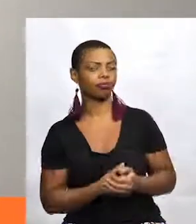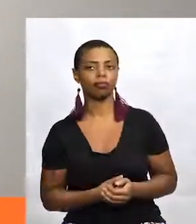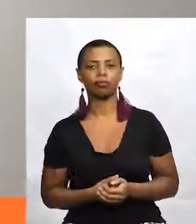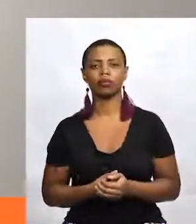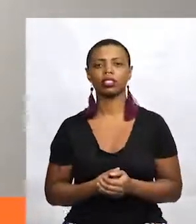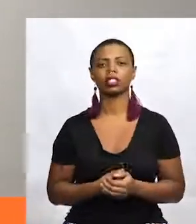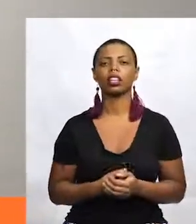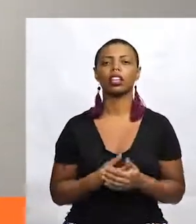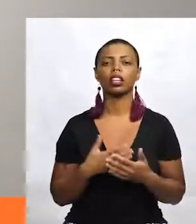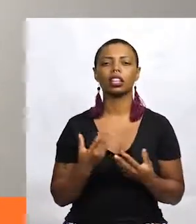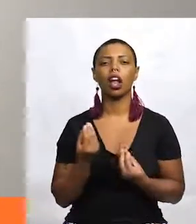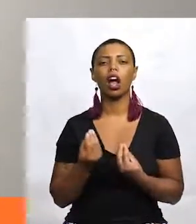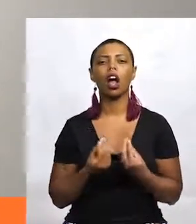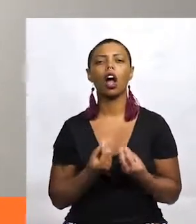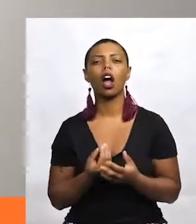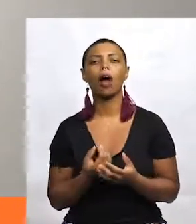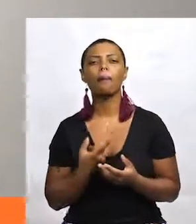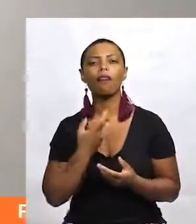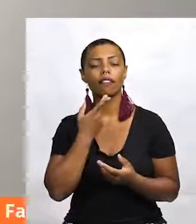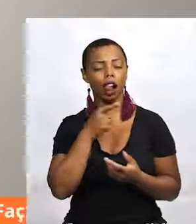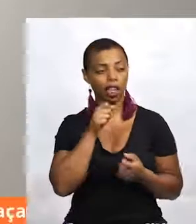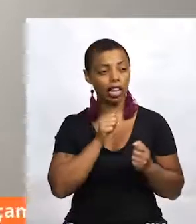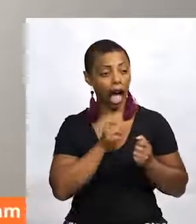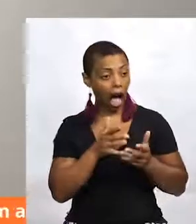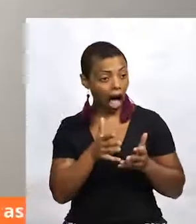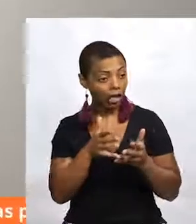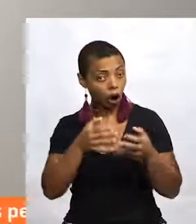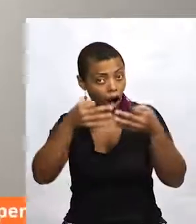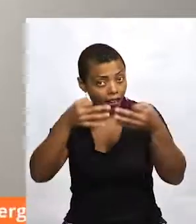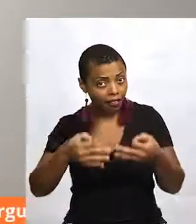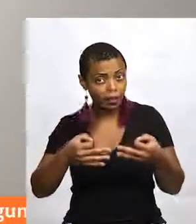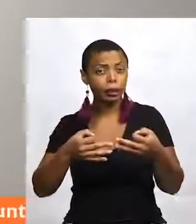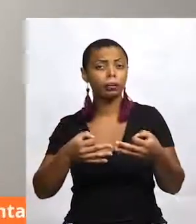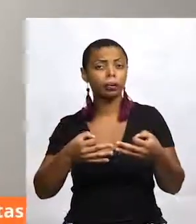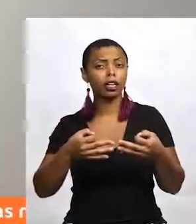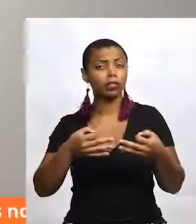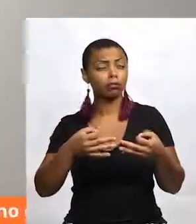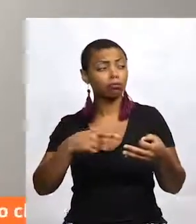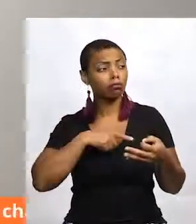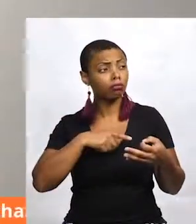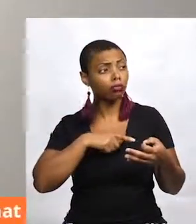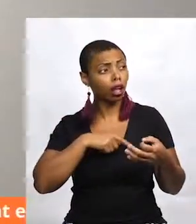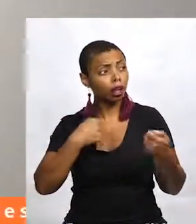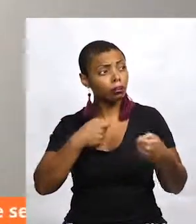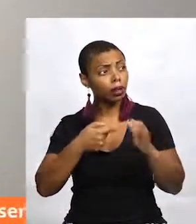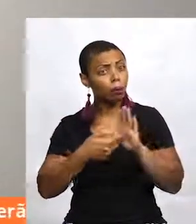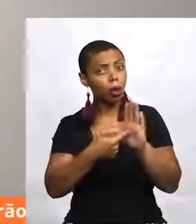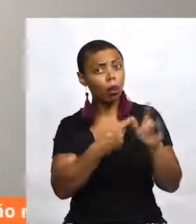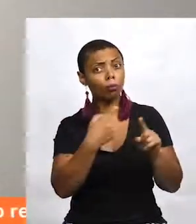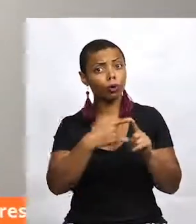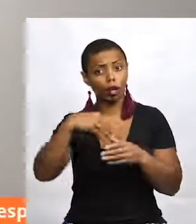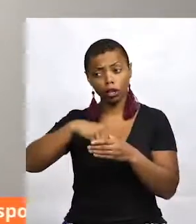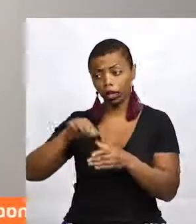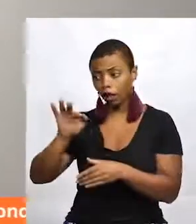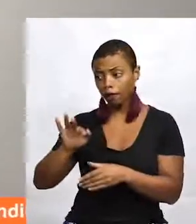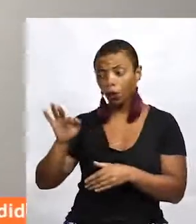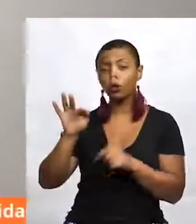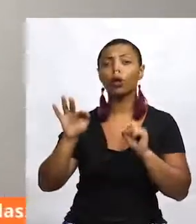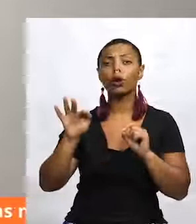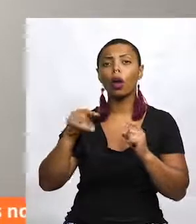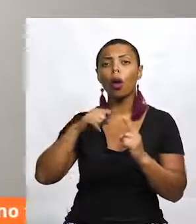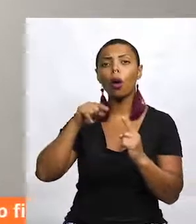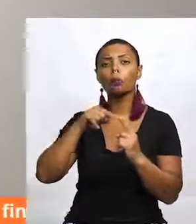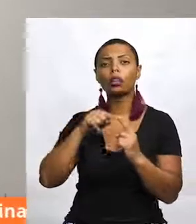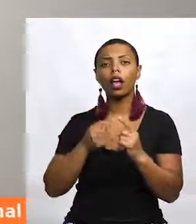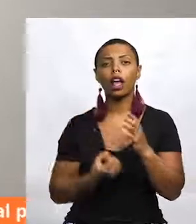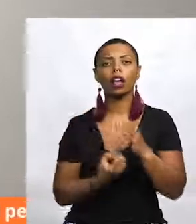claro para as pessoas que a ação afirmativa, ela existe porque a universidade ela tem um objetivo. O objetivo é